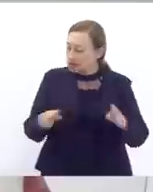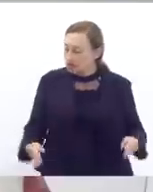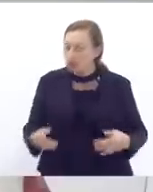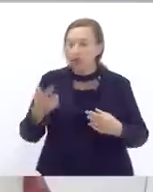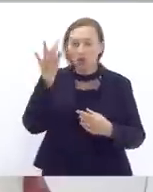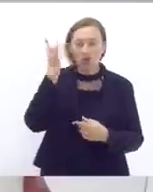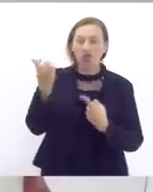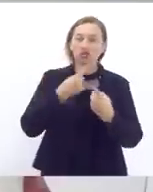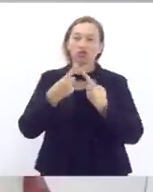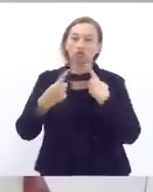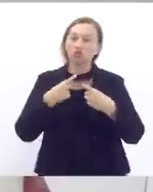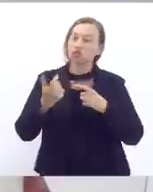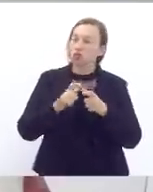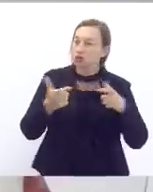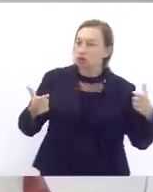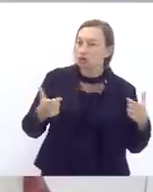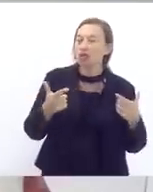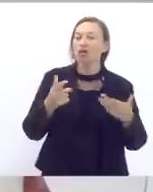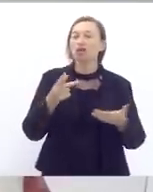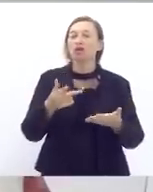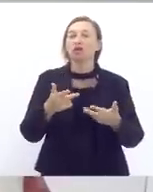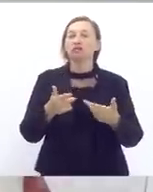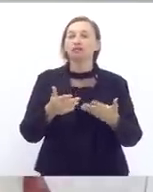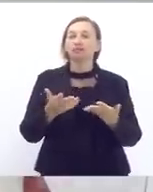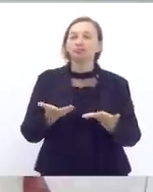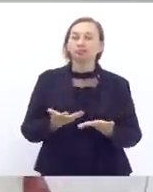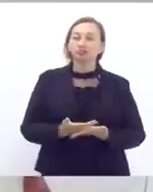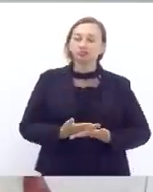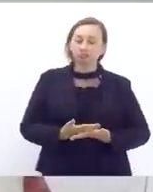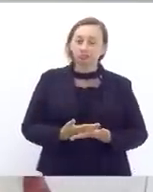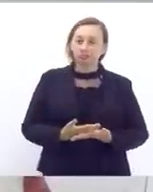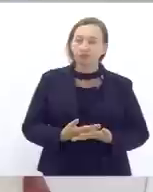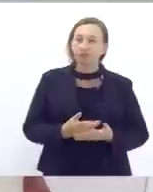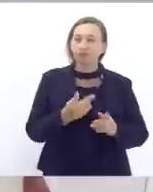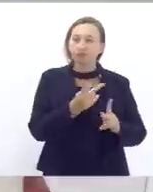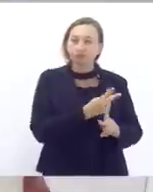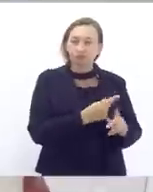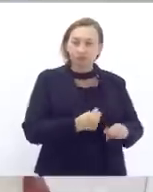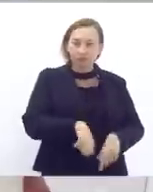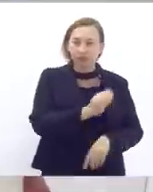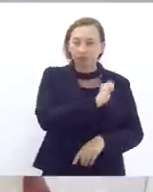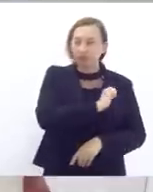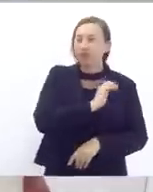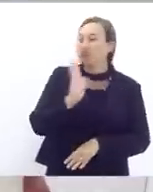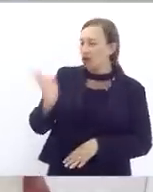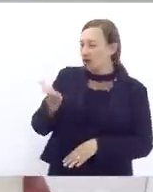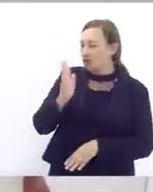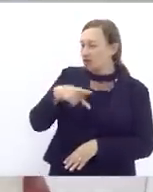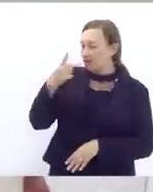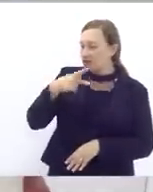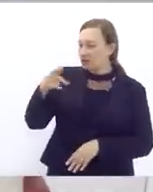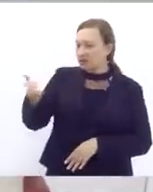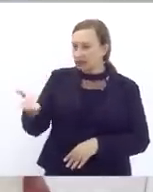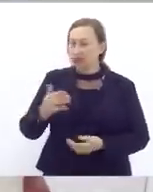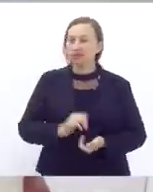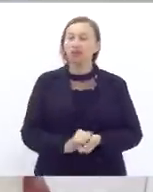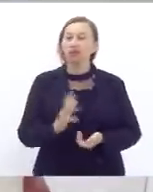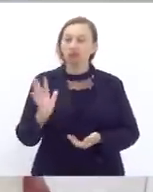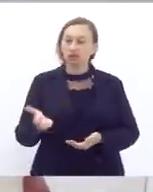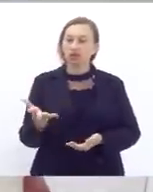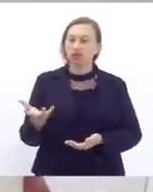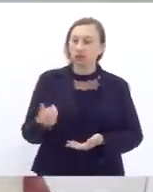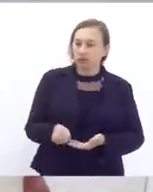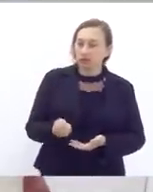que essa discussão tem que ser Ampla mesmo em dividir por etapas o regime de recuperação fiscal como ele falou ali a gente aderiu